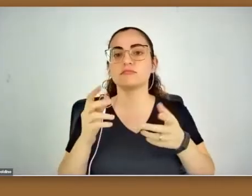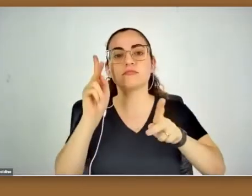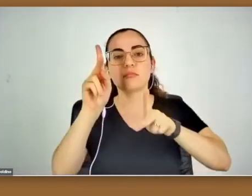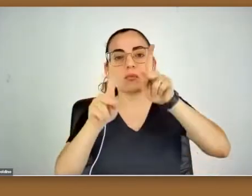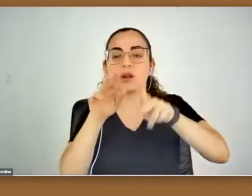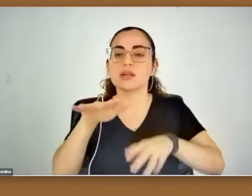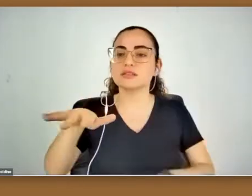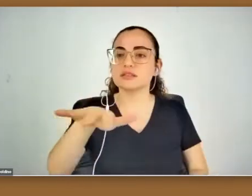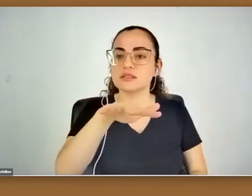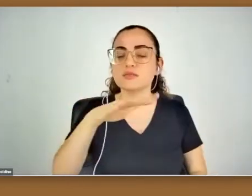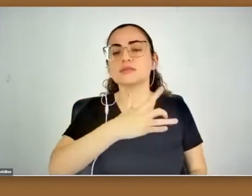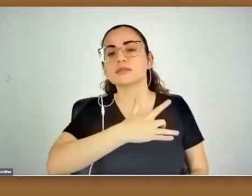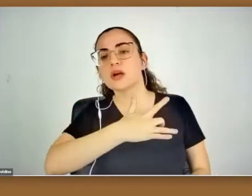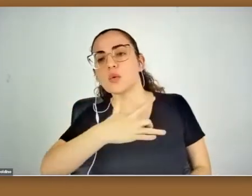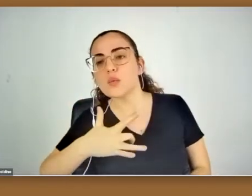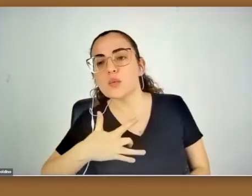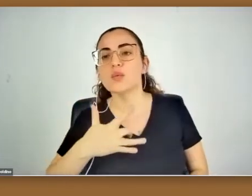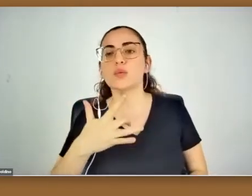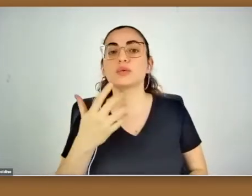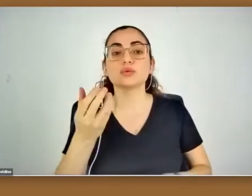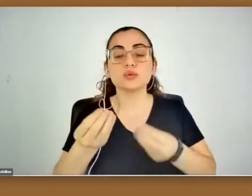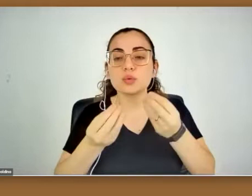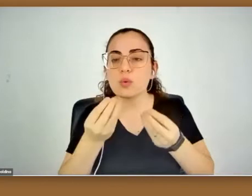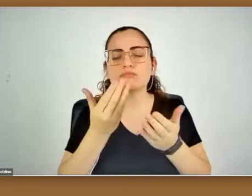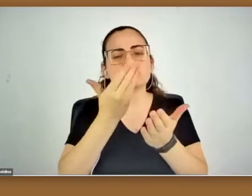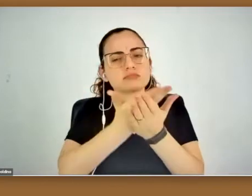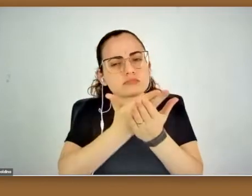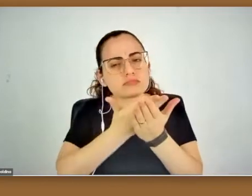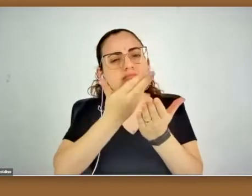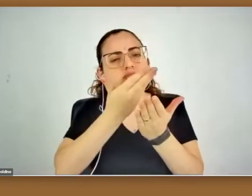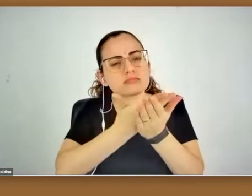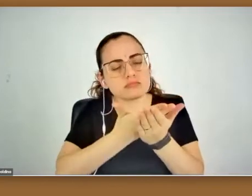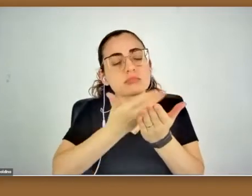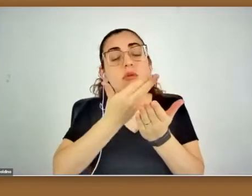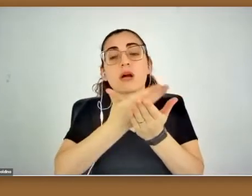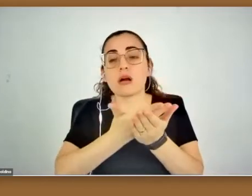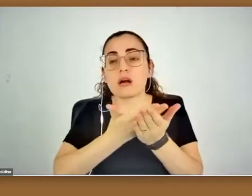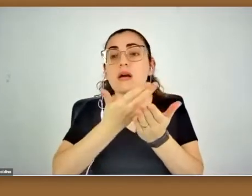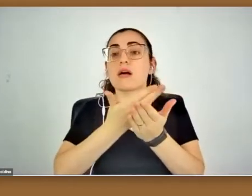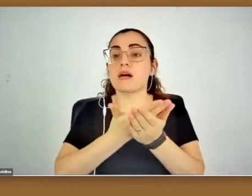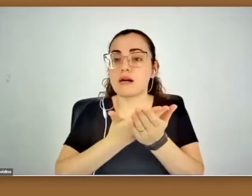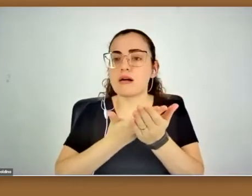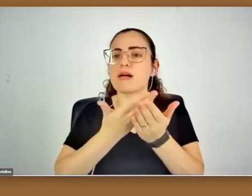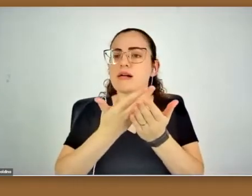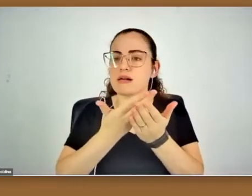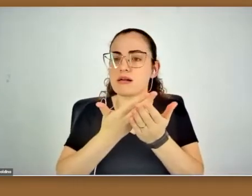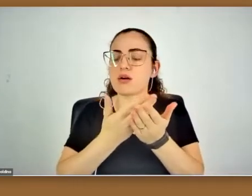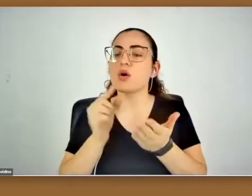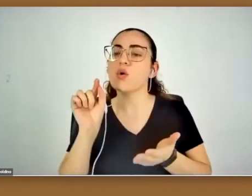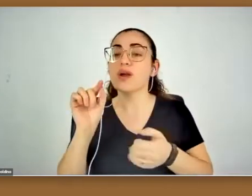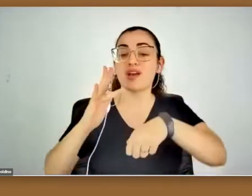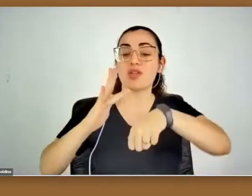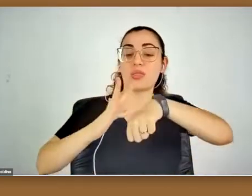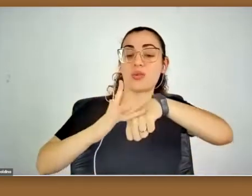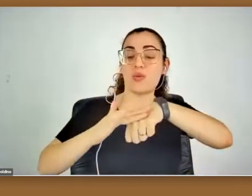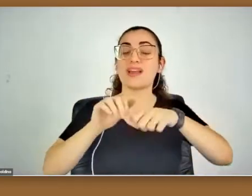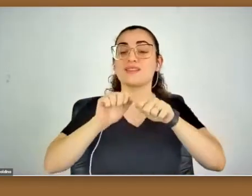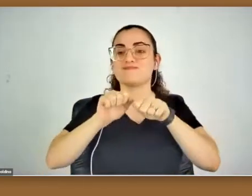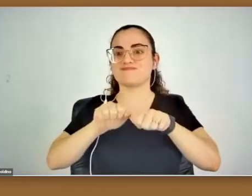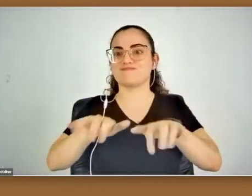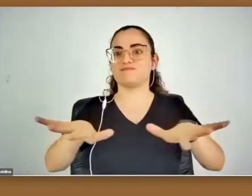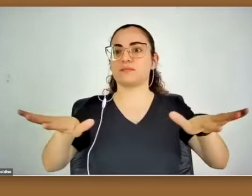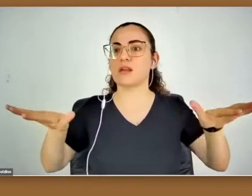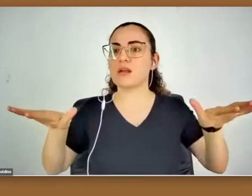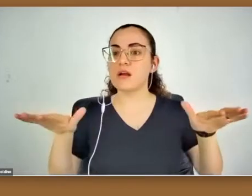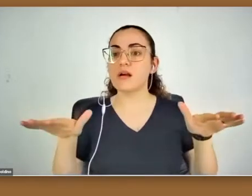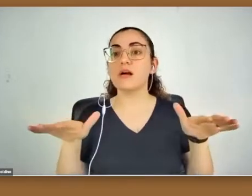humana, e trabalhando com epidemiologia. E aí também, né, durante o meu